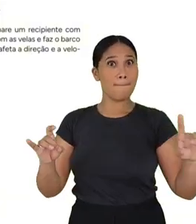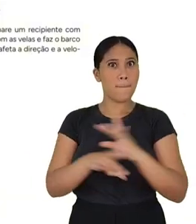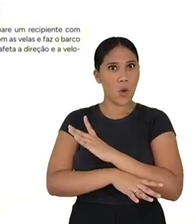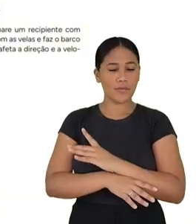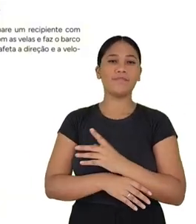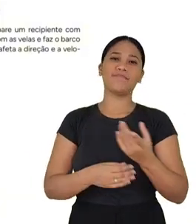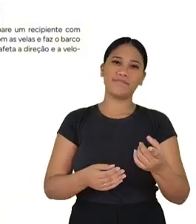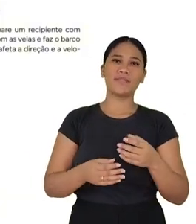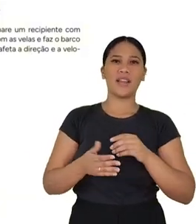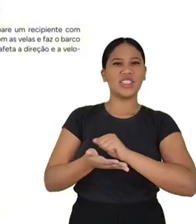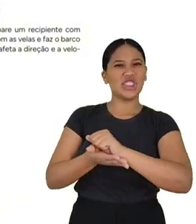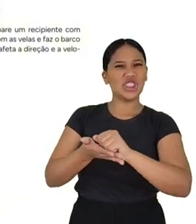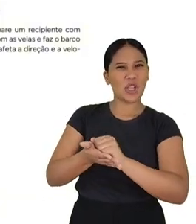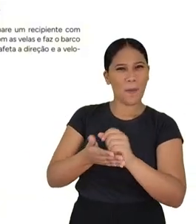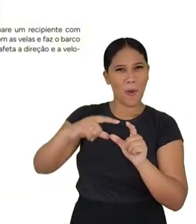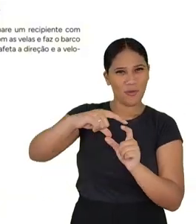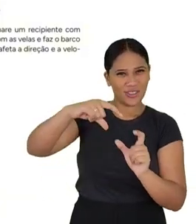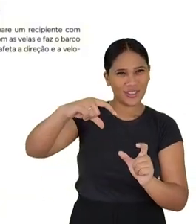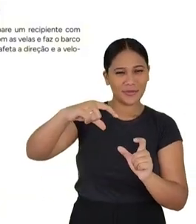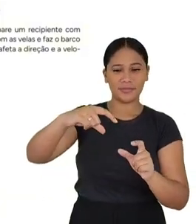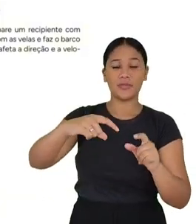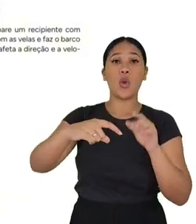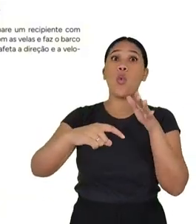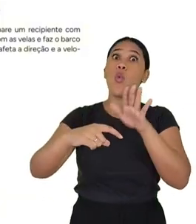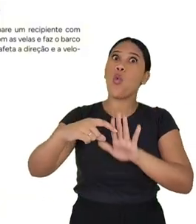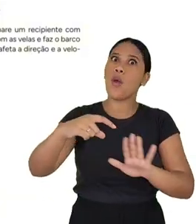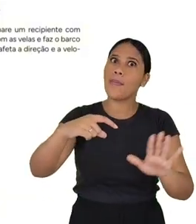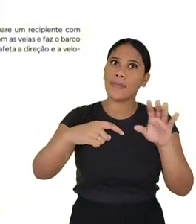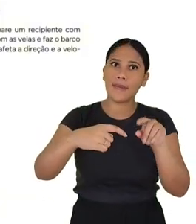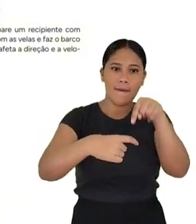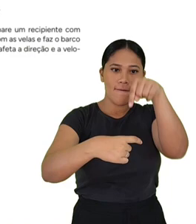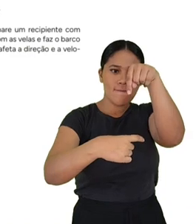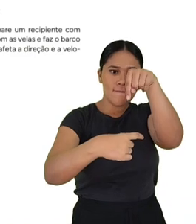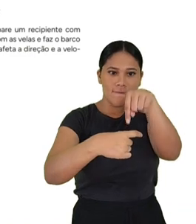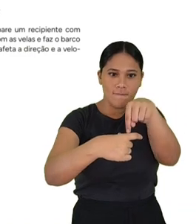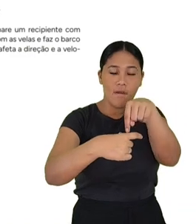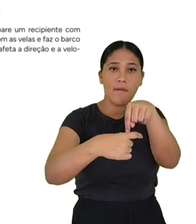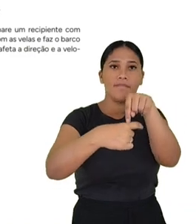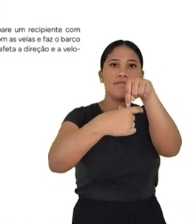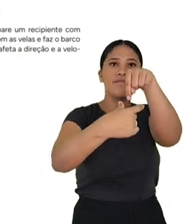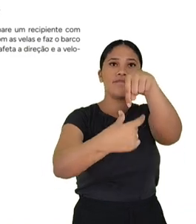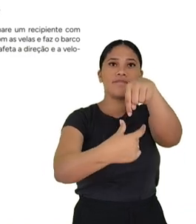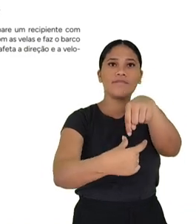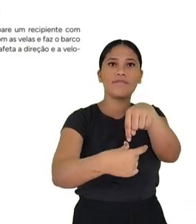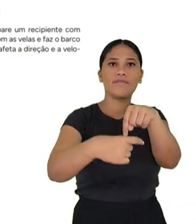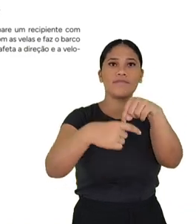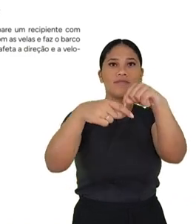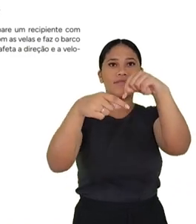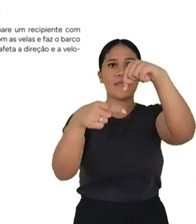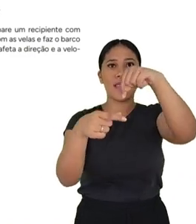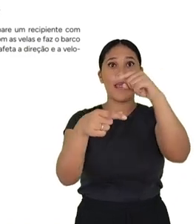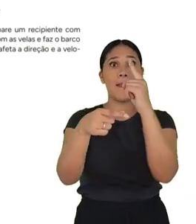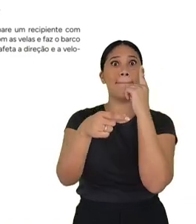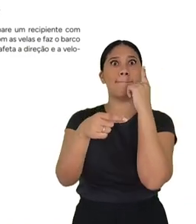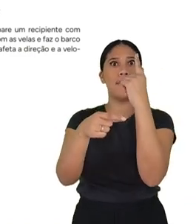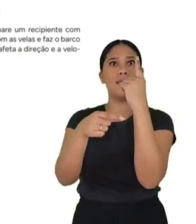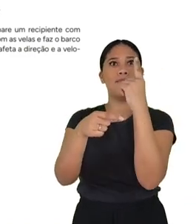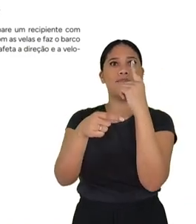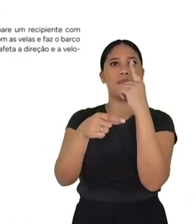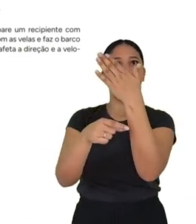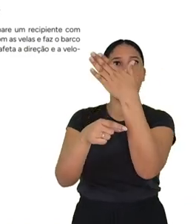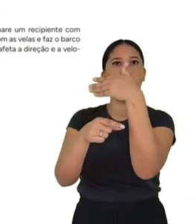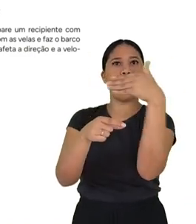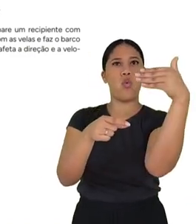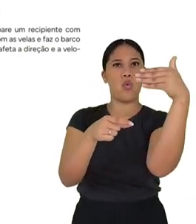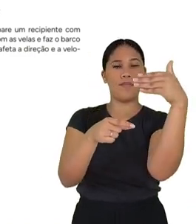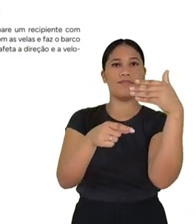pronta, pegue a esponja e, com cuidado, encaixe o palito de churrasco no meio da esponja de forma que a vela fique